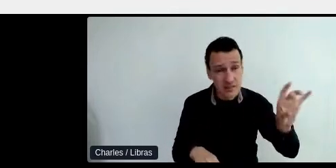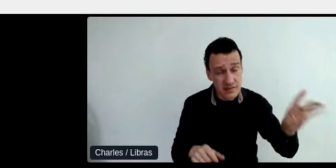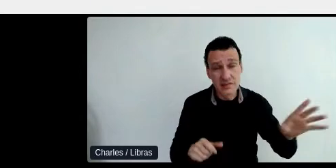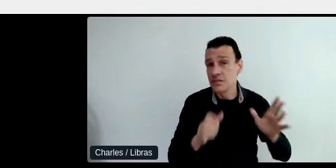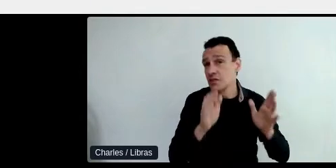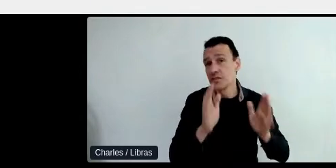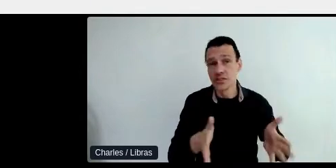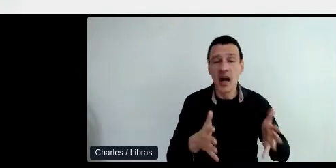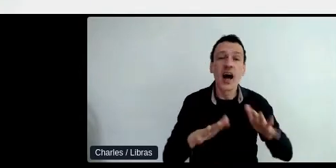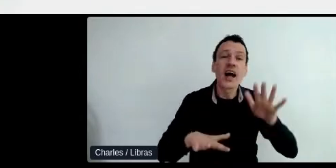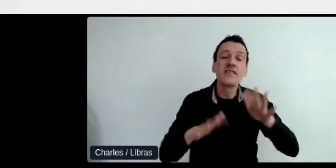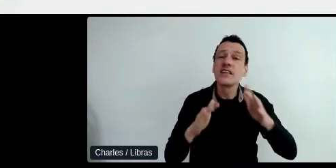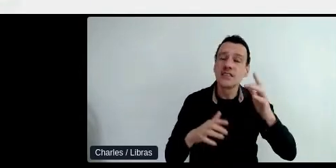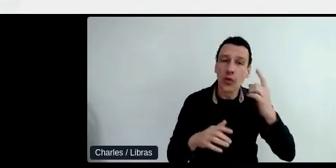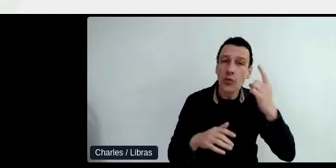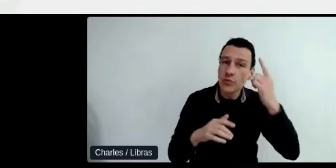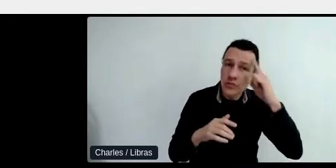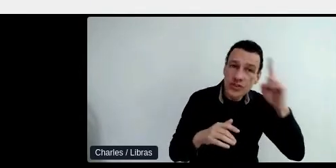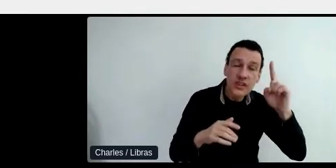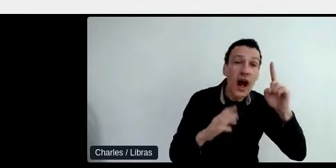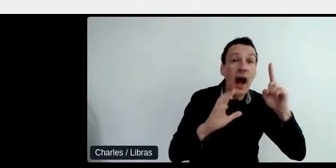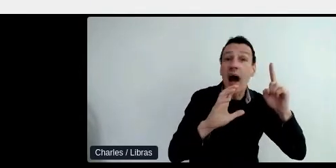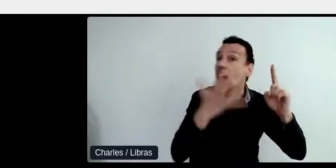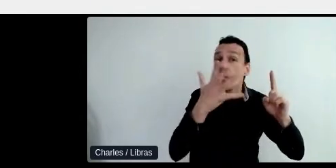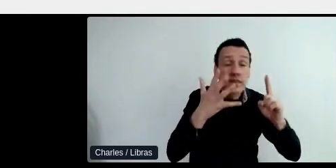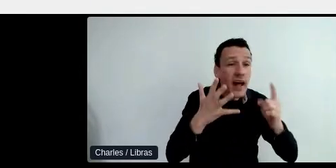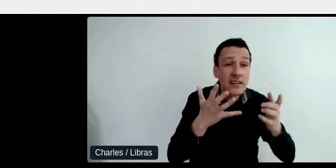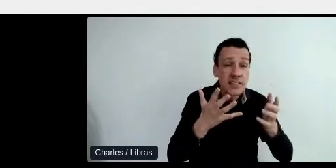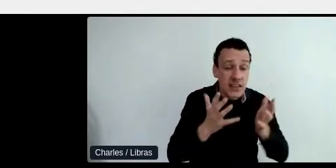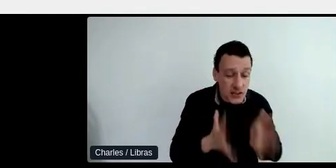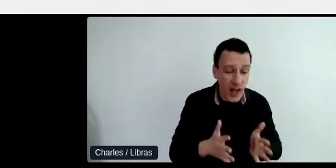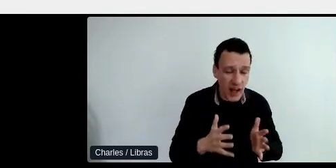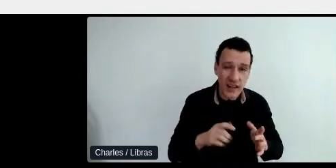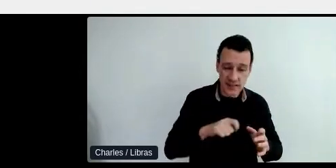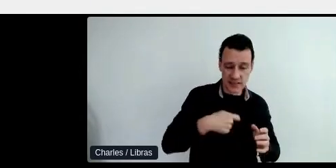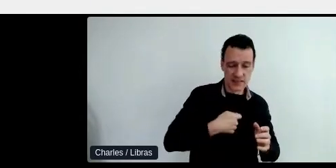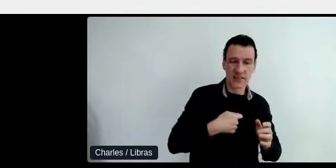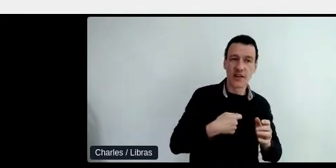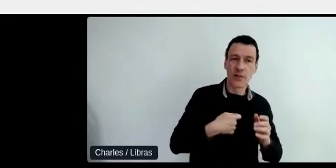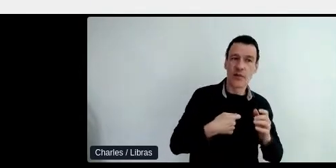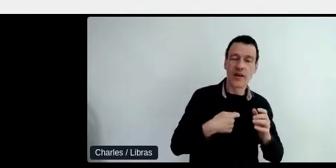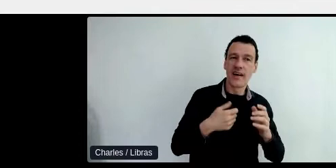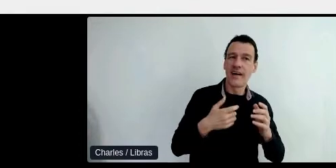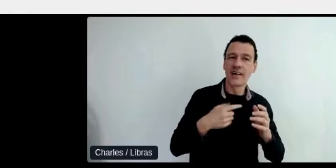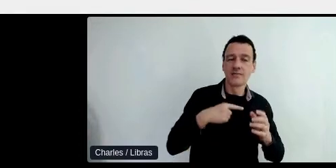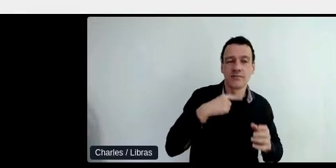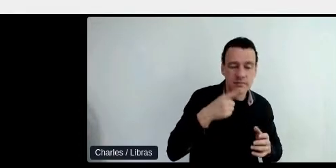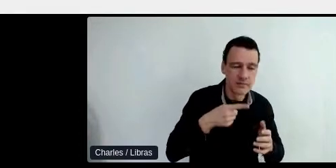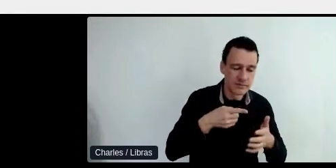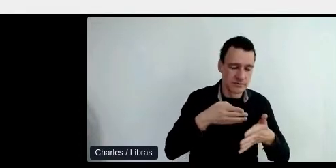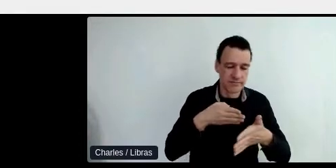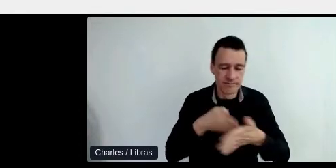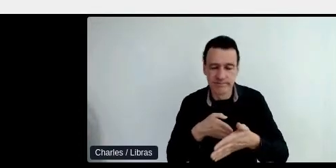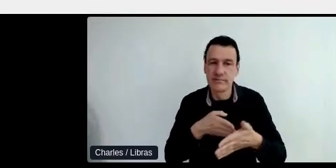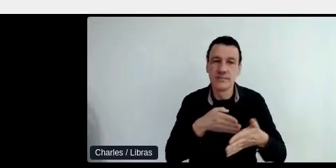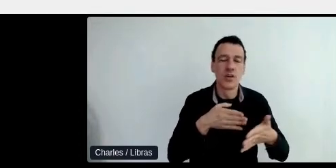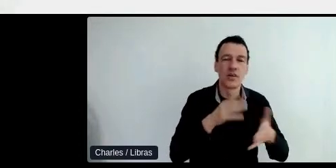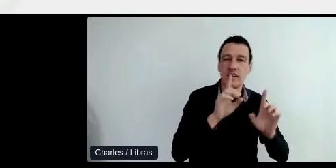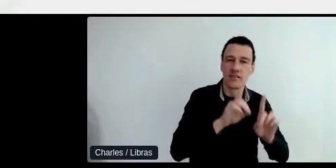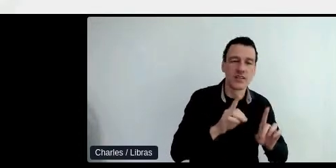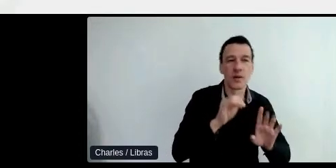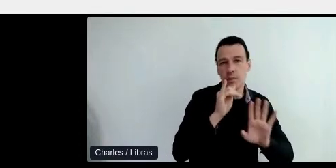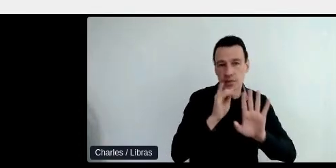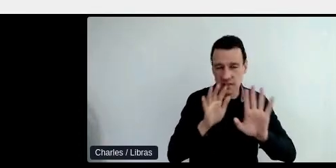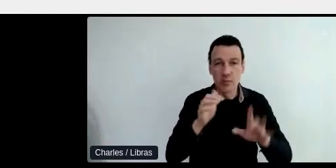e acaba nem percebendo, né? São situações corriqueiras do dia a dia. Como, por exemplo, uma